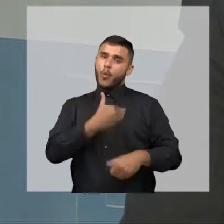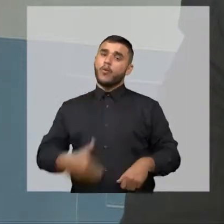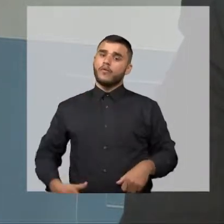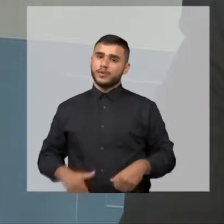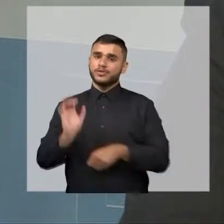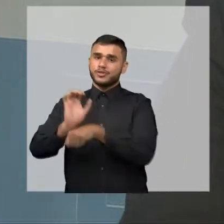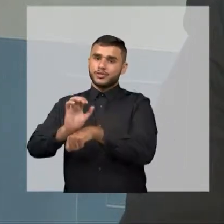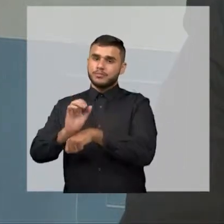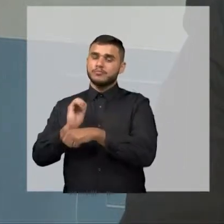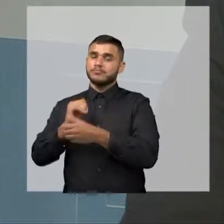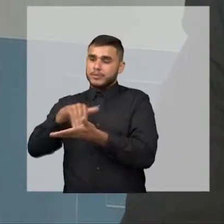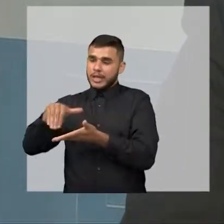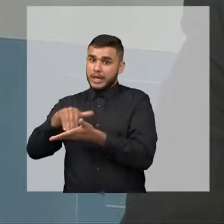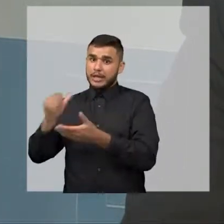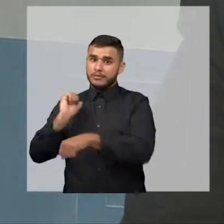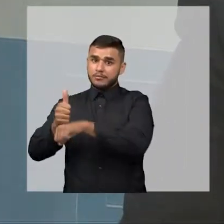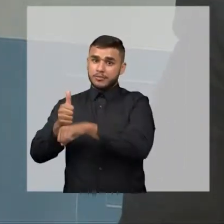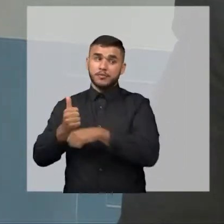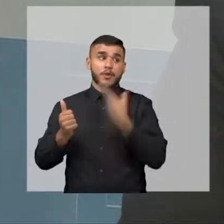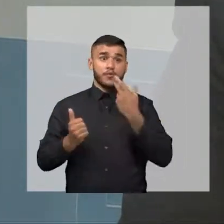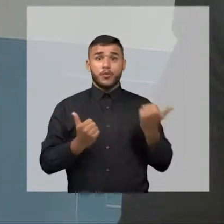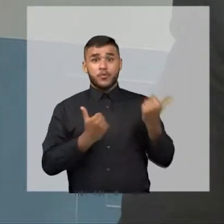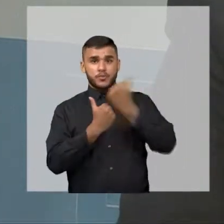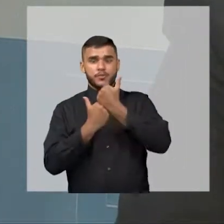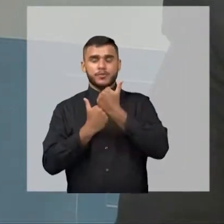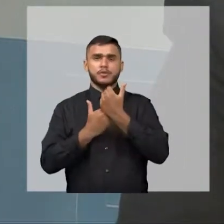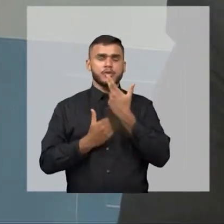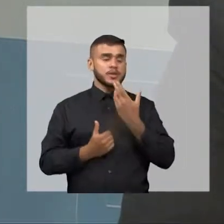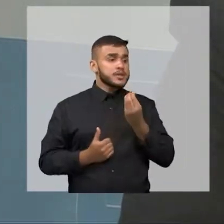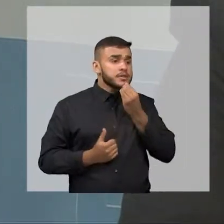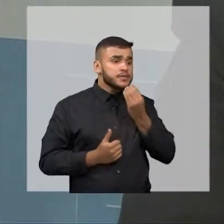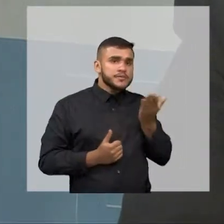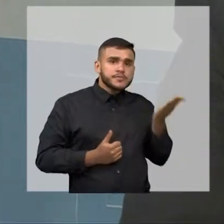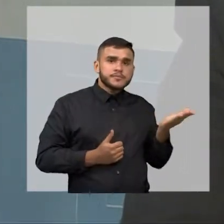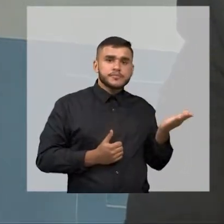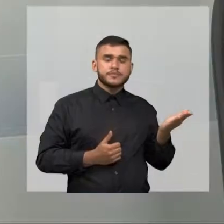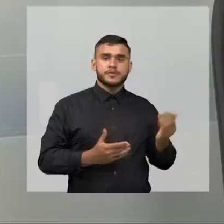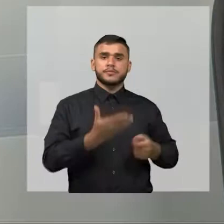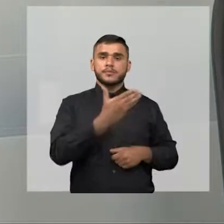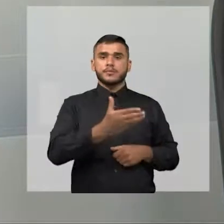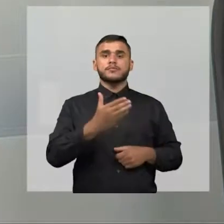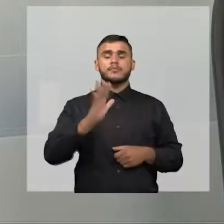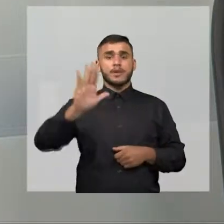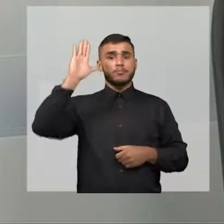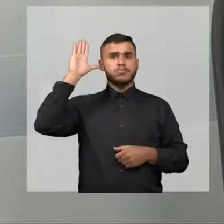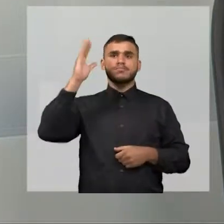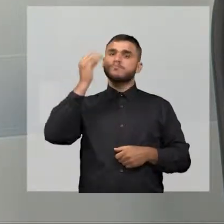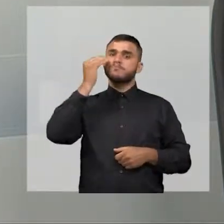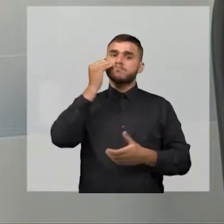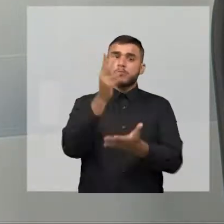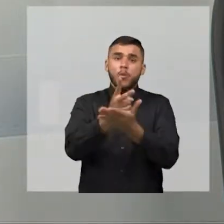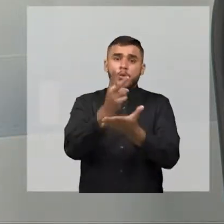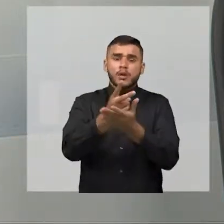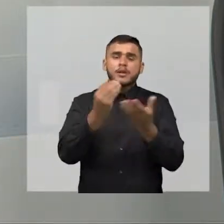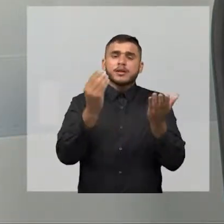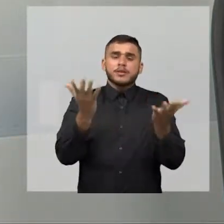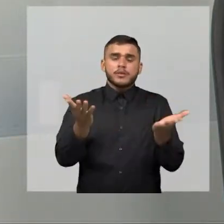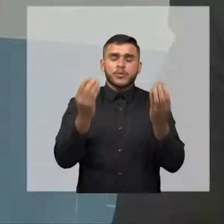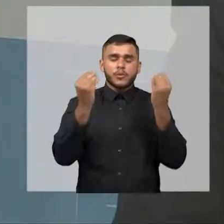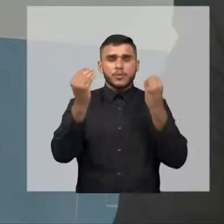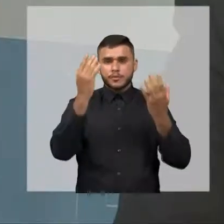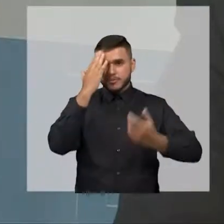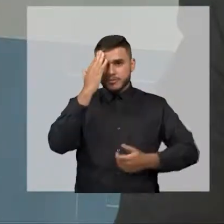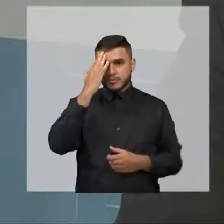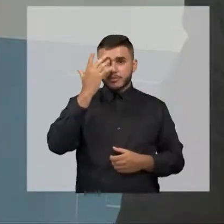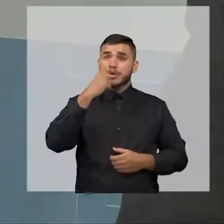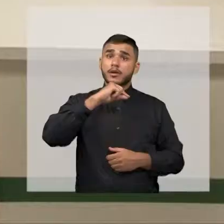o Lucílio agora você já é deputado, mas o Duquinha poderia ter sido deputado se a doutora Lia não tivesse retirado a candidatura dela. A